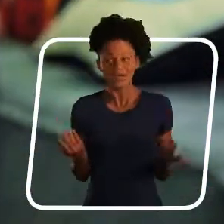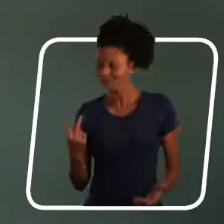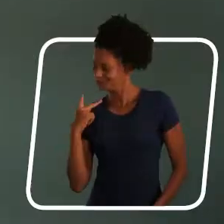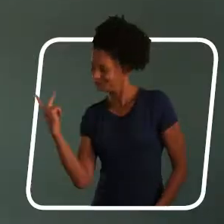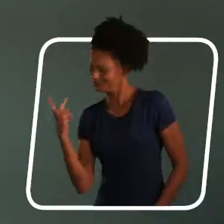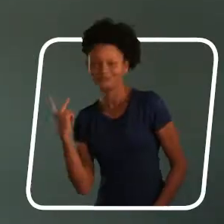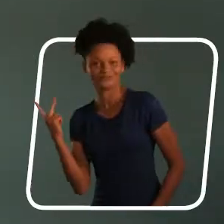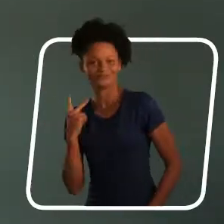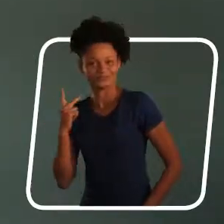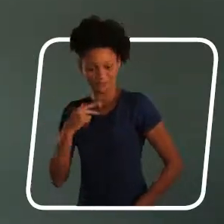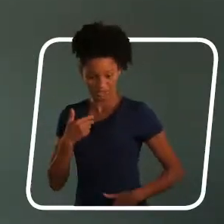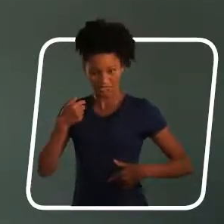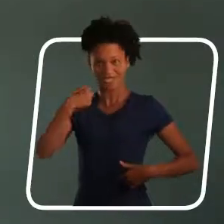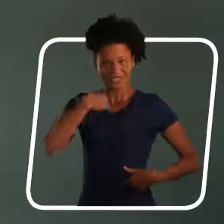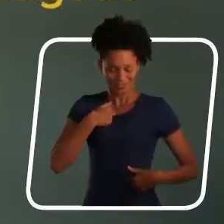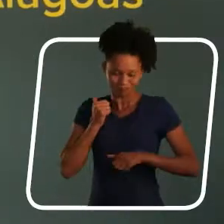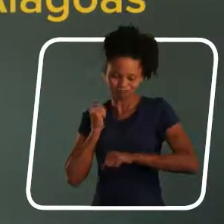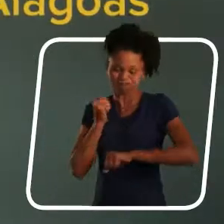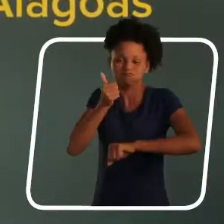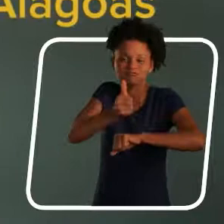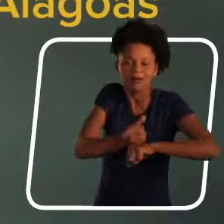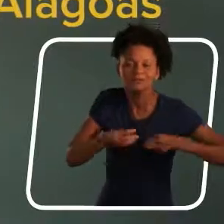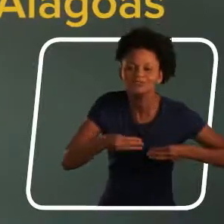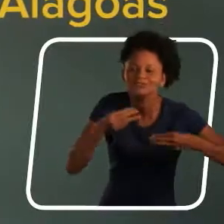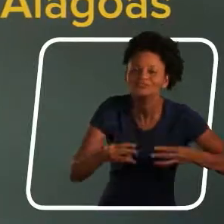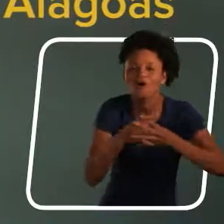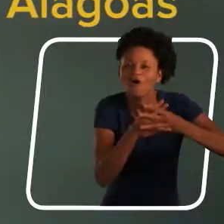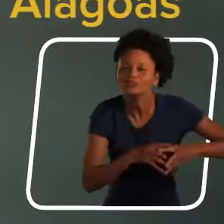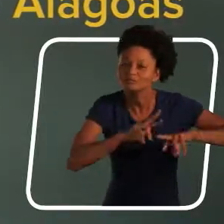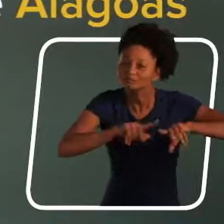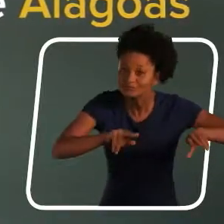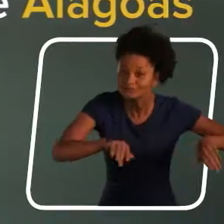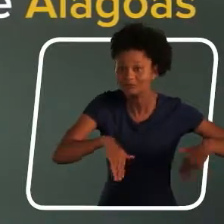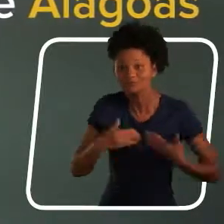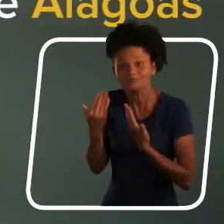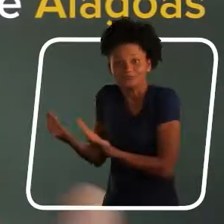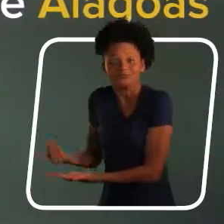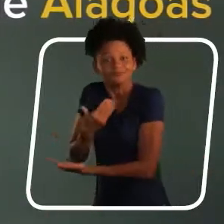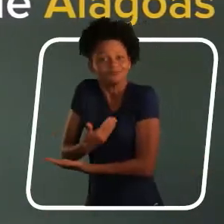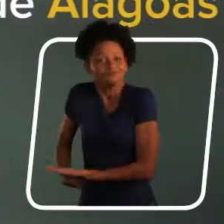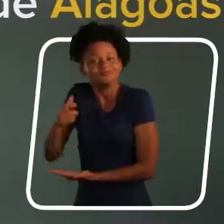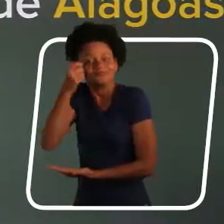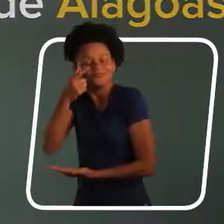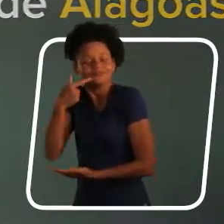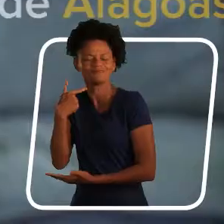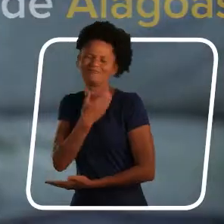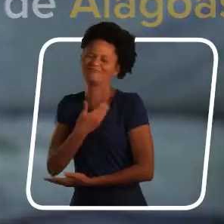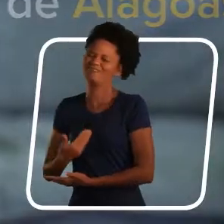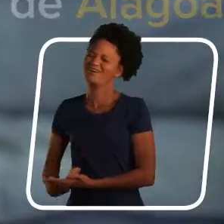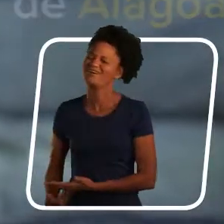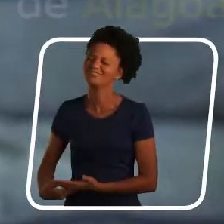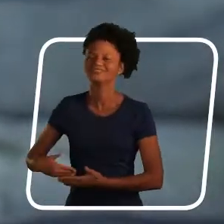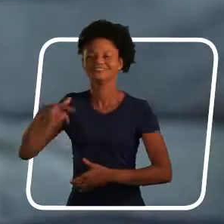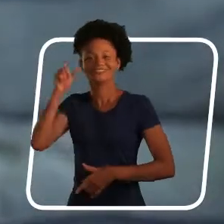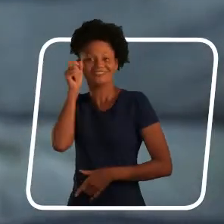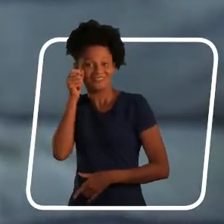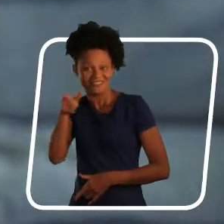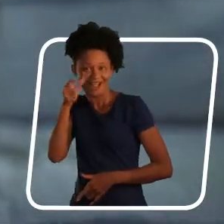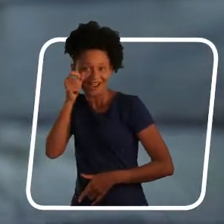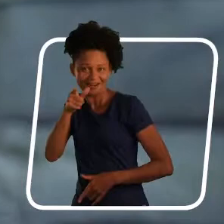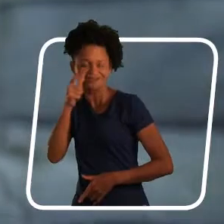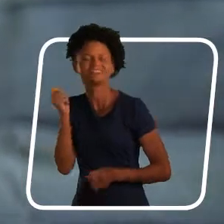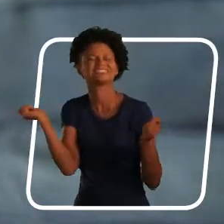Quando nós assumimos o Ministério dos Transportes, o governador Renan Filho, o governo de Alagoas, provamos que